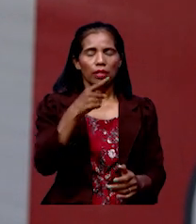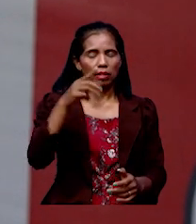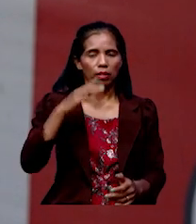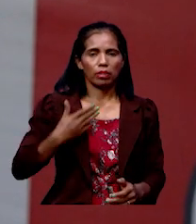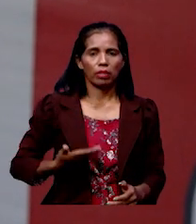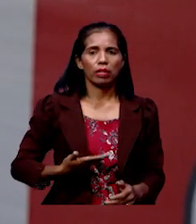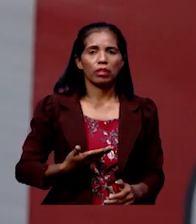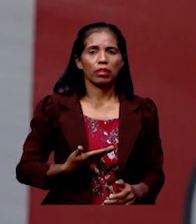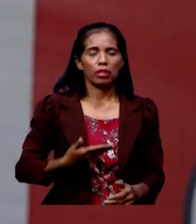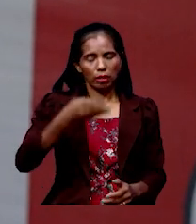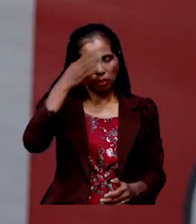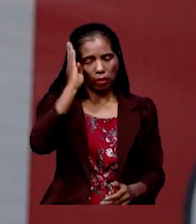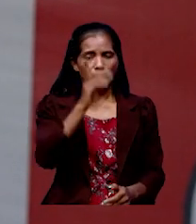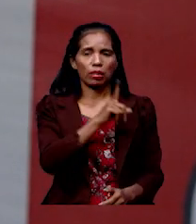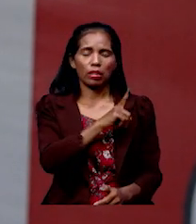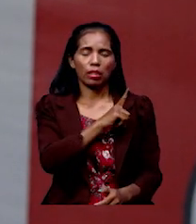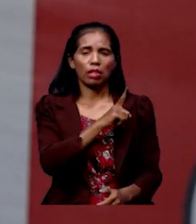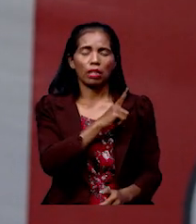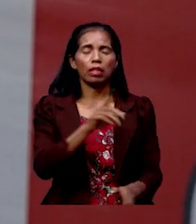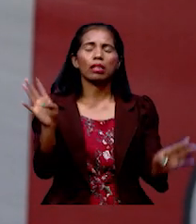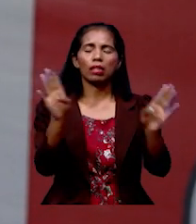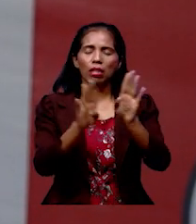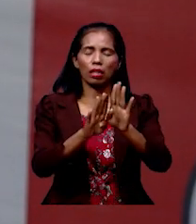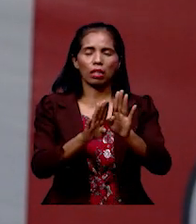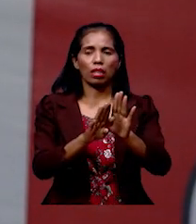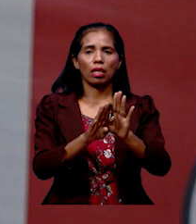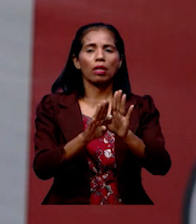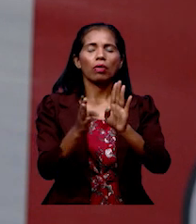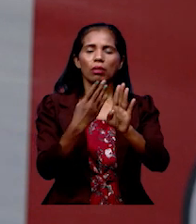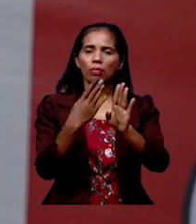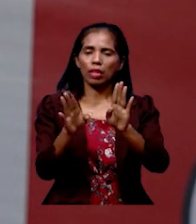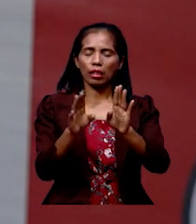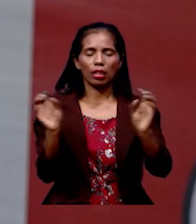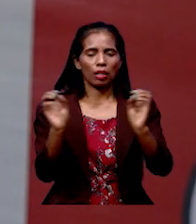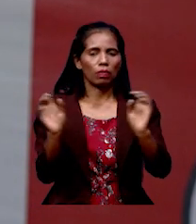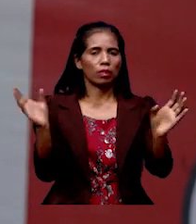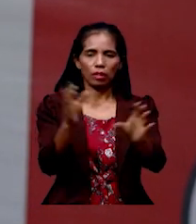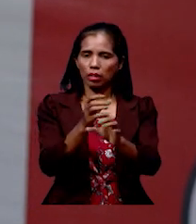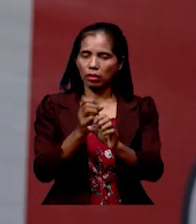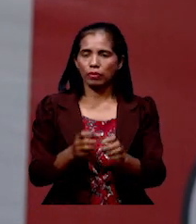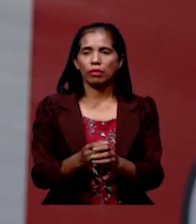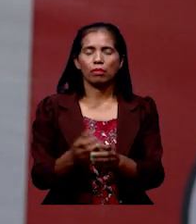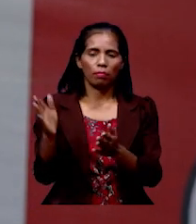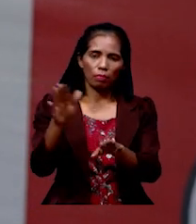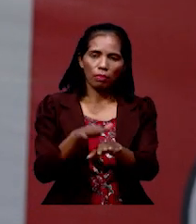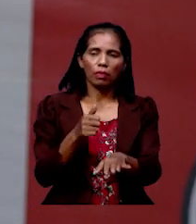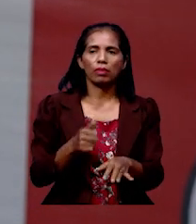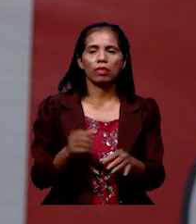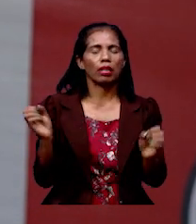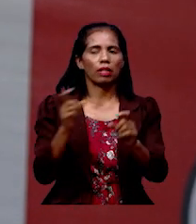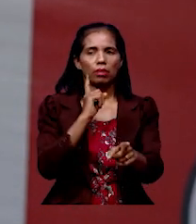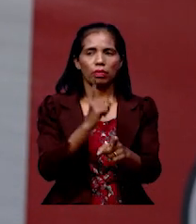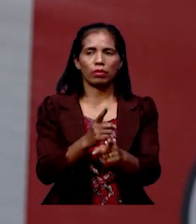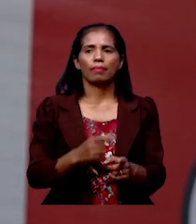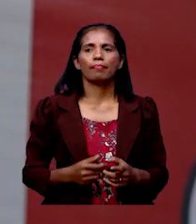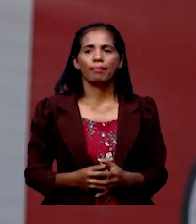Mata, o senhor general lá por cima. Bem, nelos. Nelaos condição real,